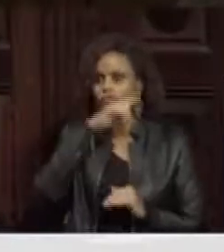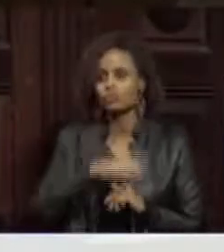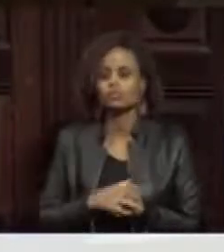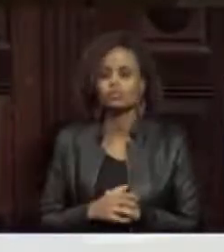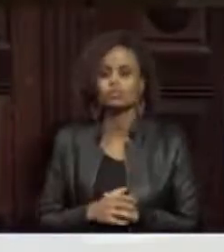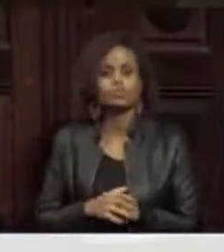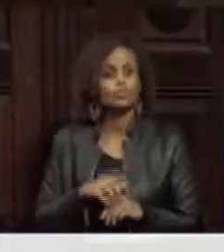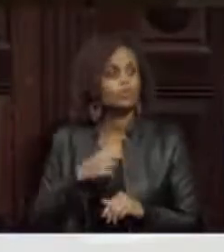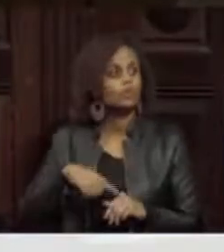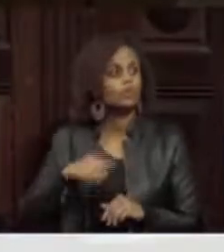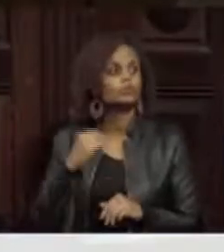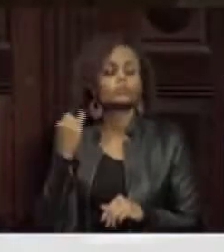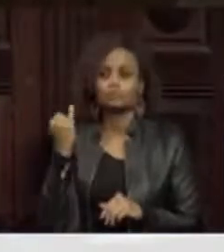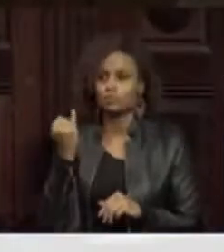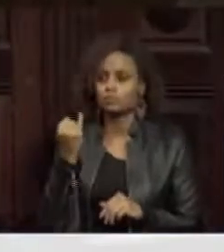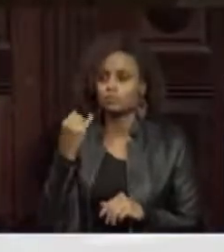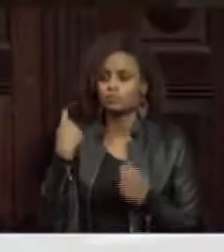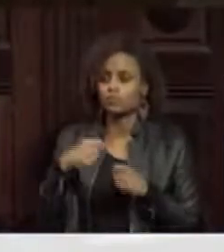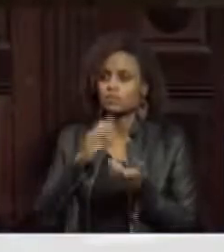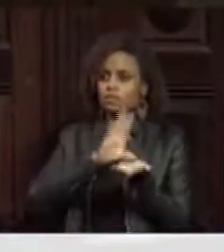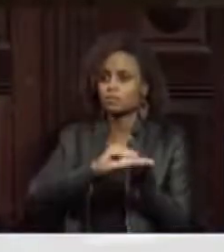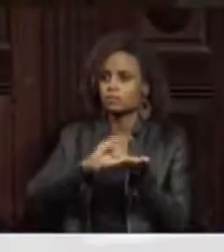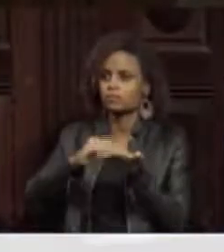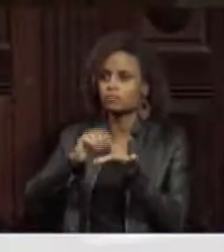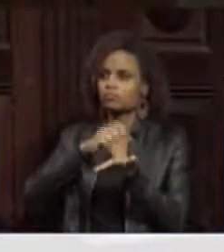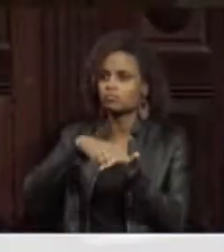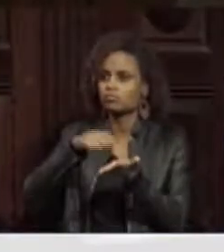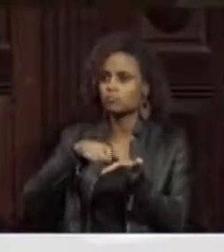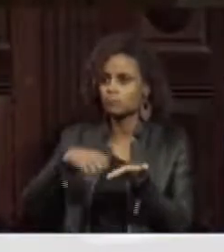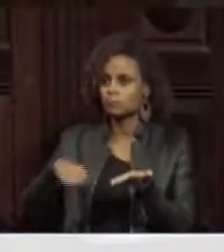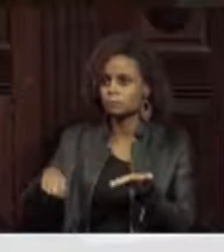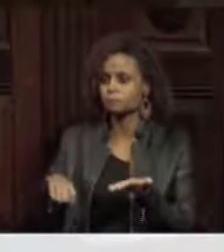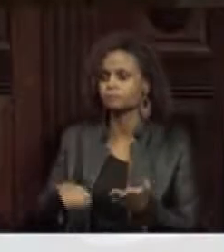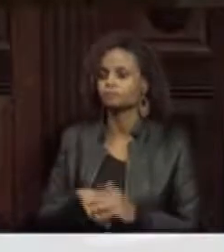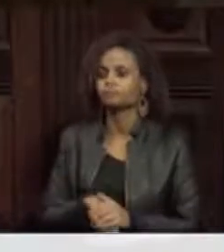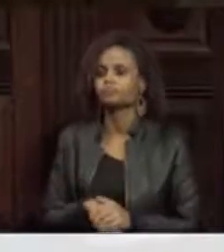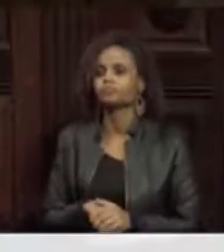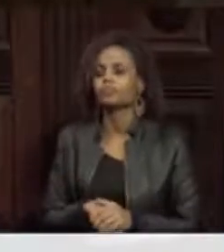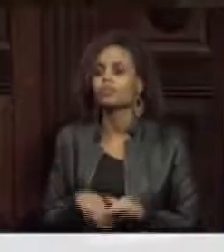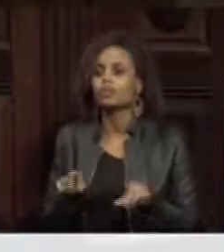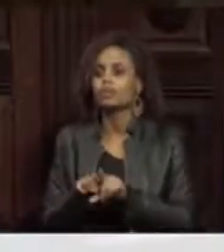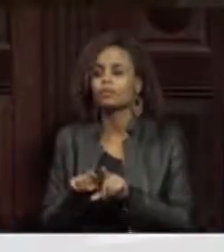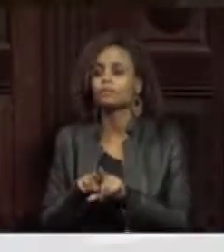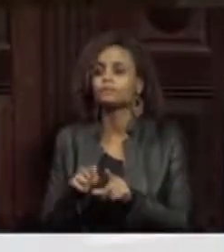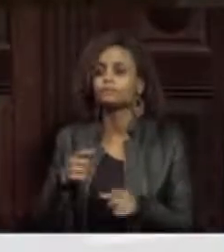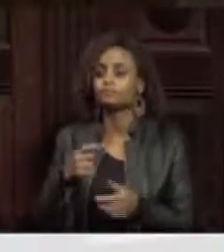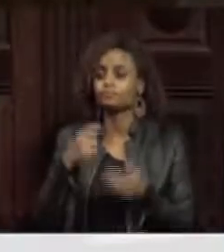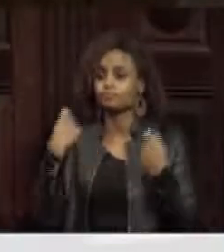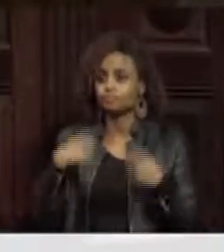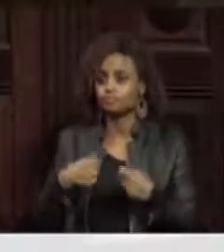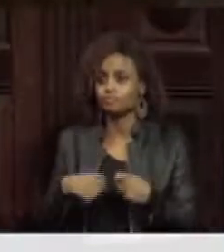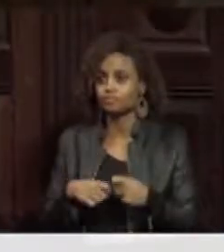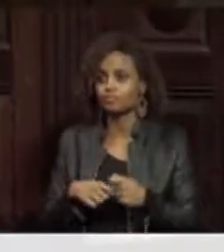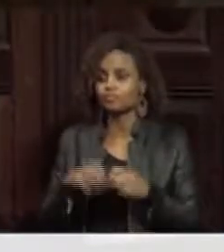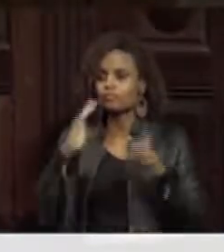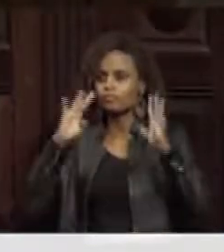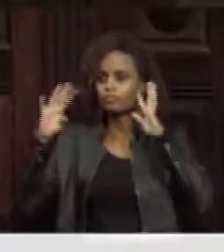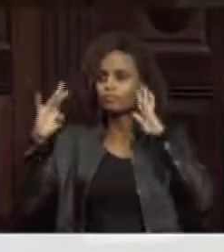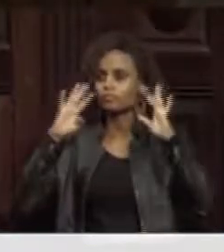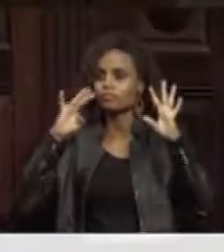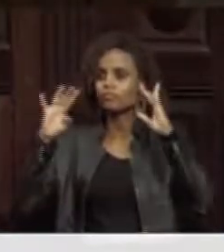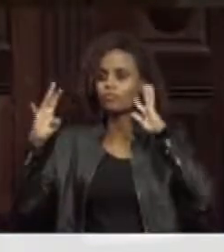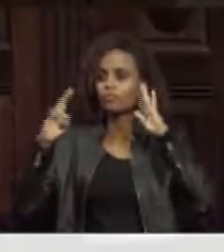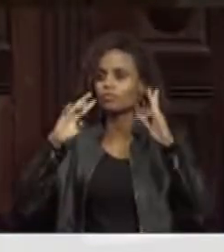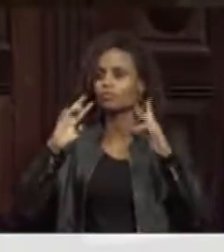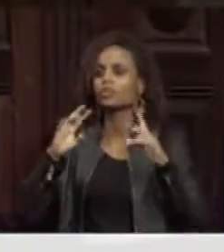que precisamos emendar e muito, e é um projeto que precisamos fazer uma reflexão